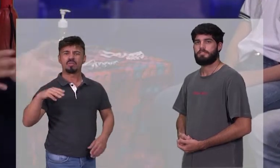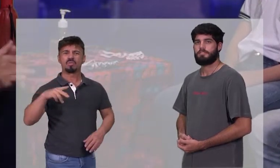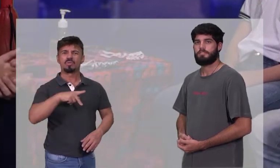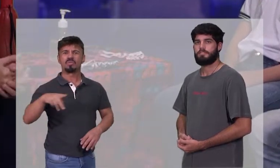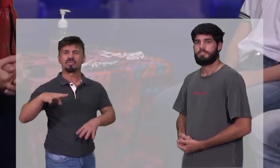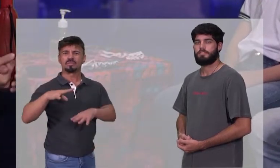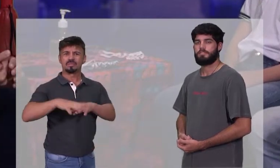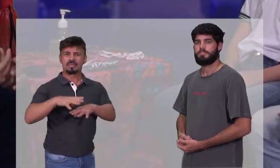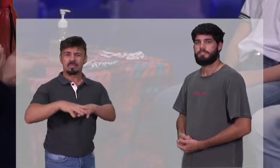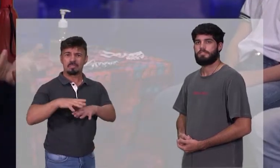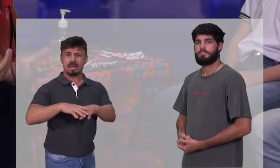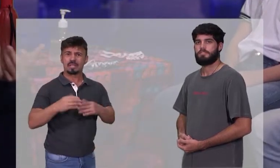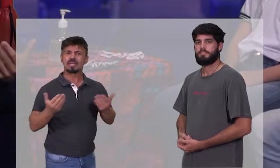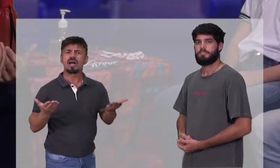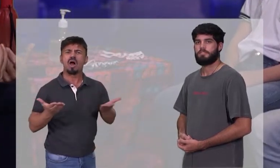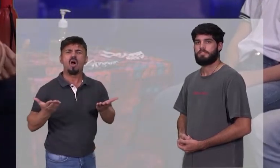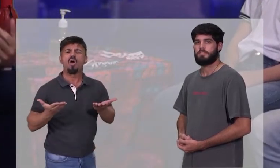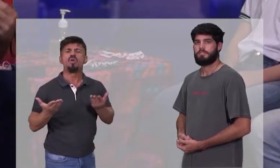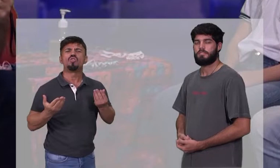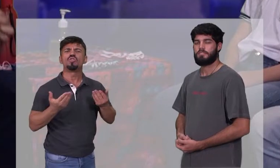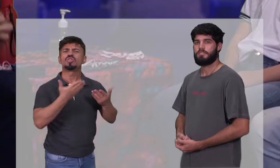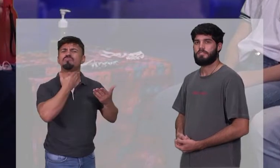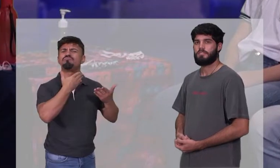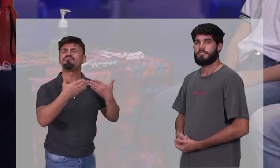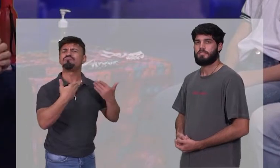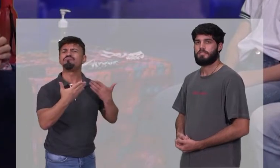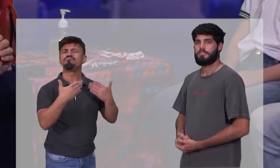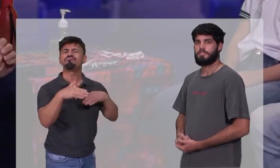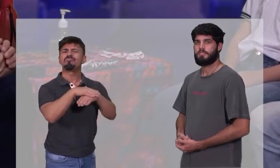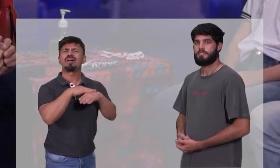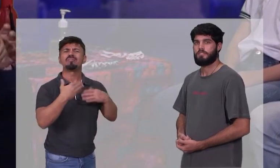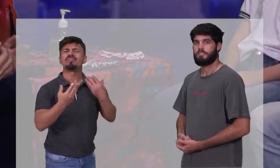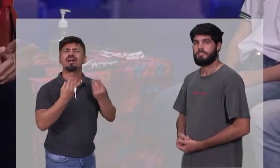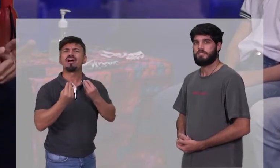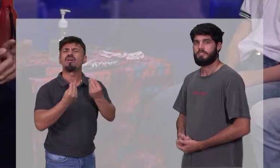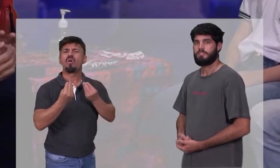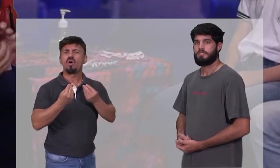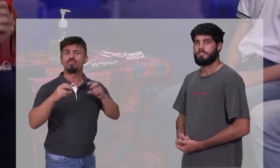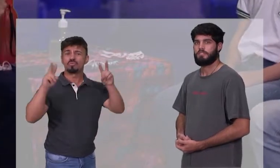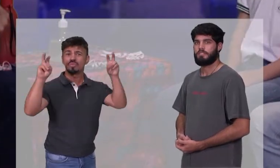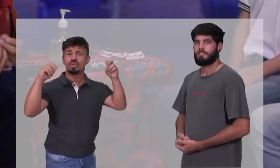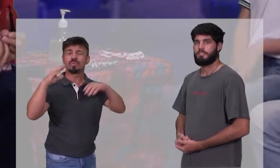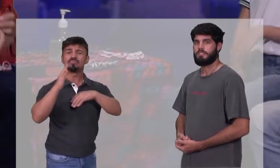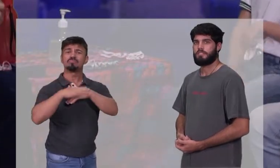de matemática. E hoje, agora, vamos bater aqui um papo sobre